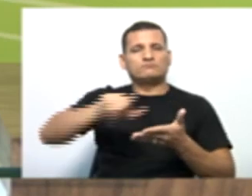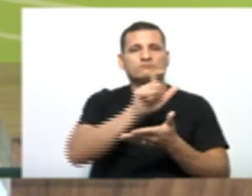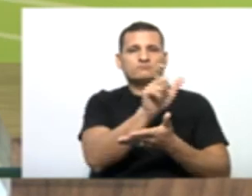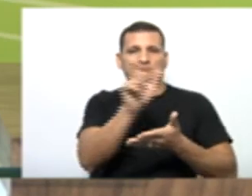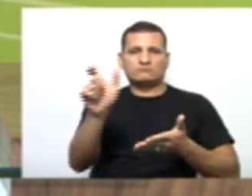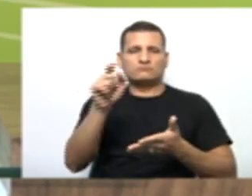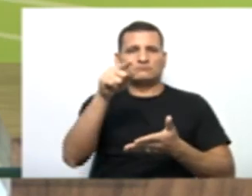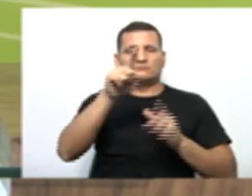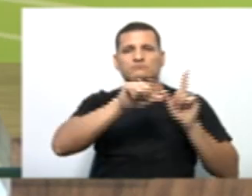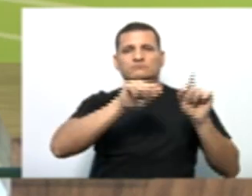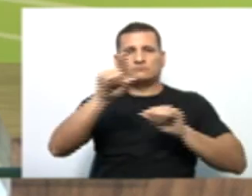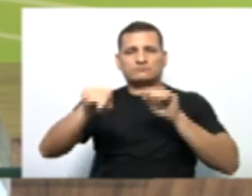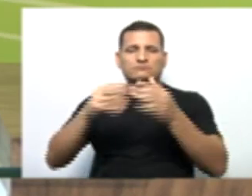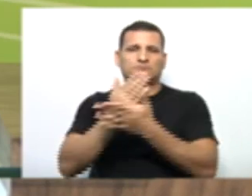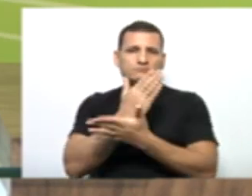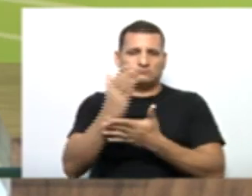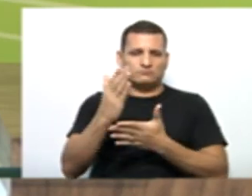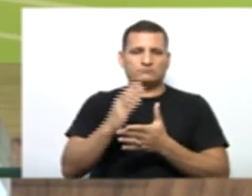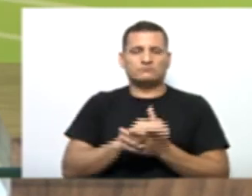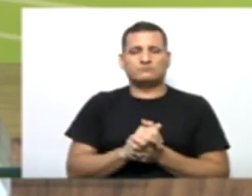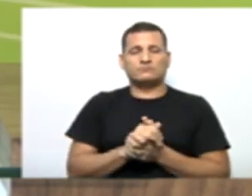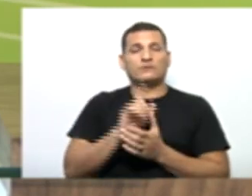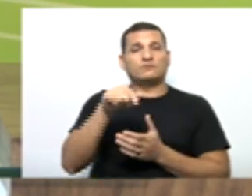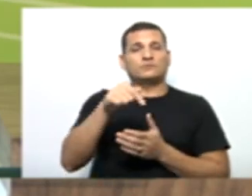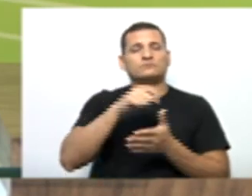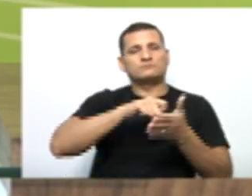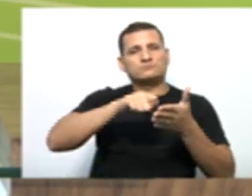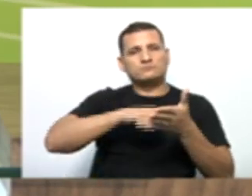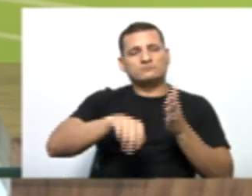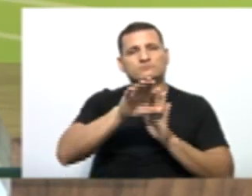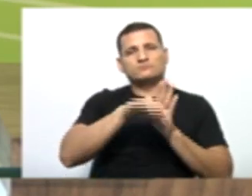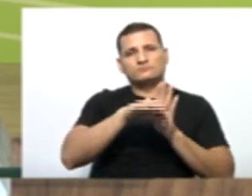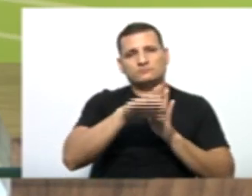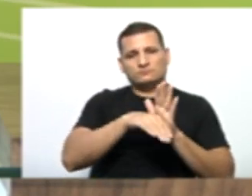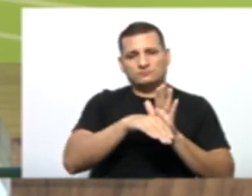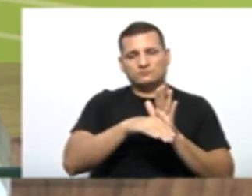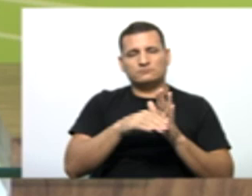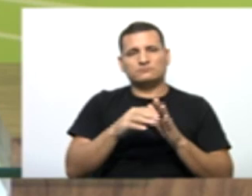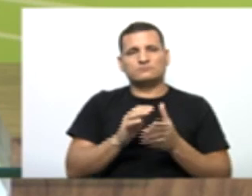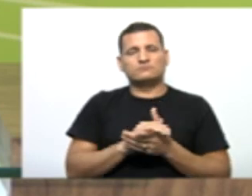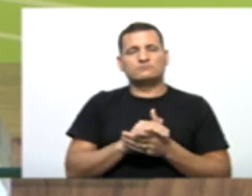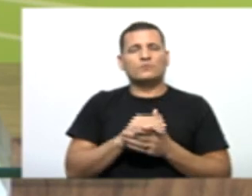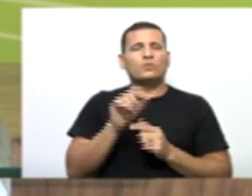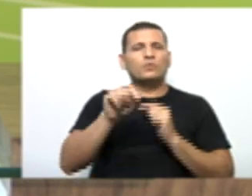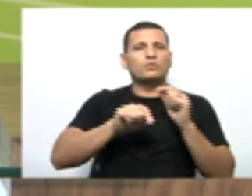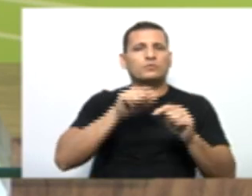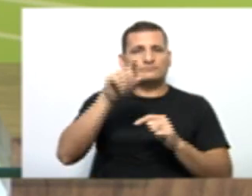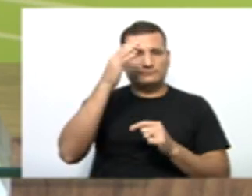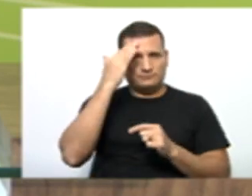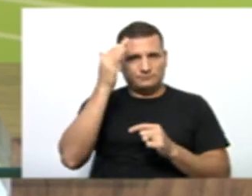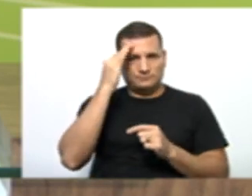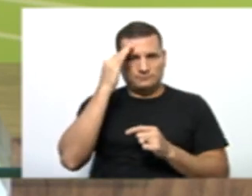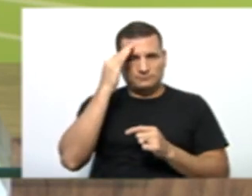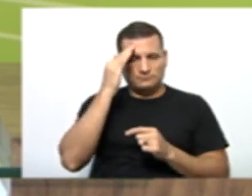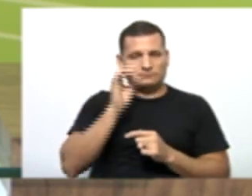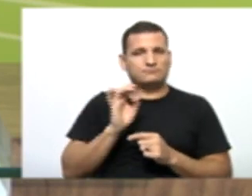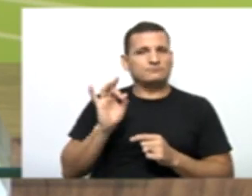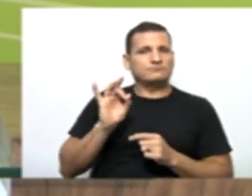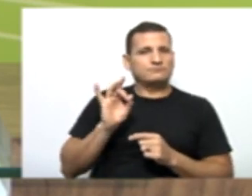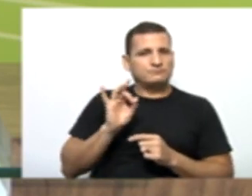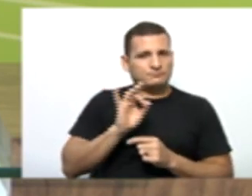palavras, vocês vão escolher algumas para definir, dar o conceito de acordo com a sua compreensão. Então, cada um